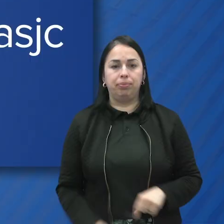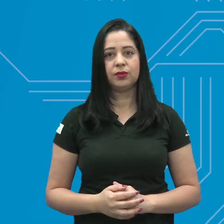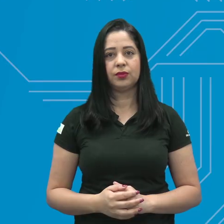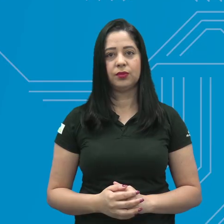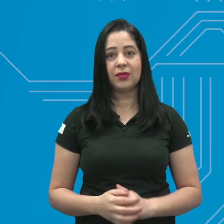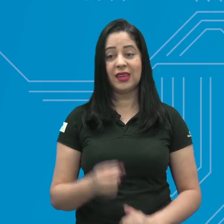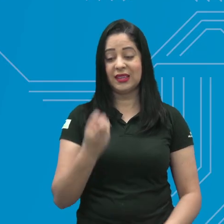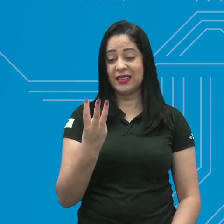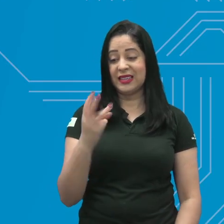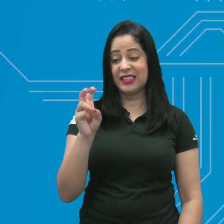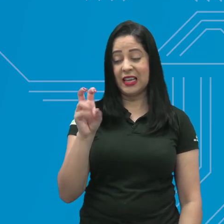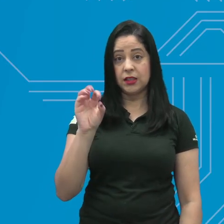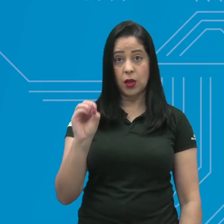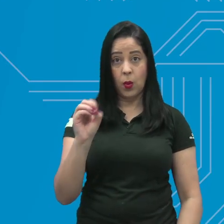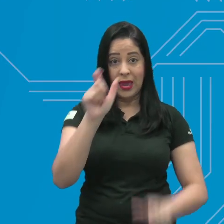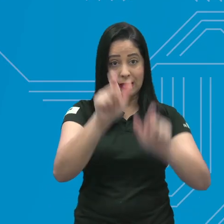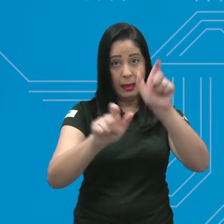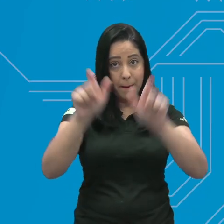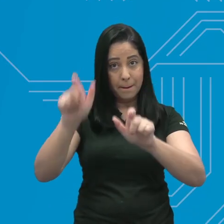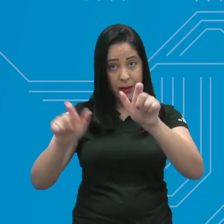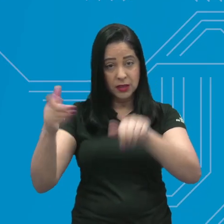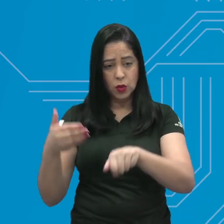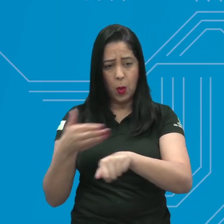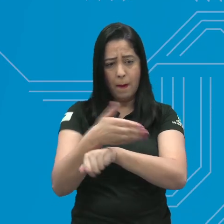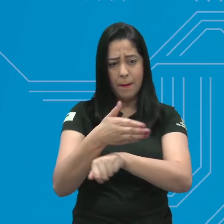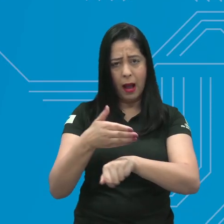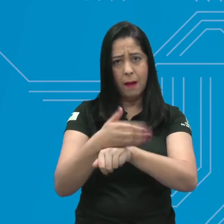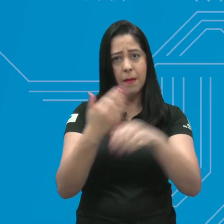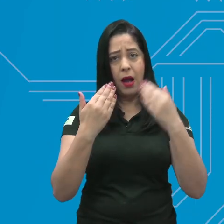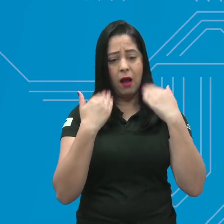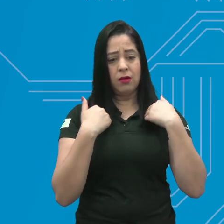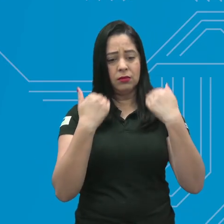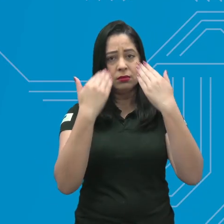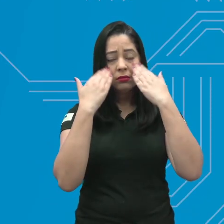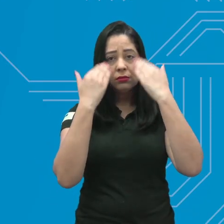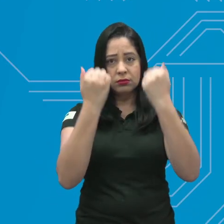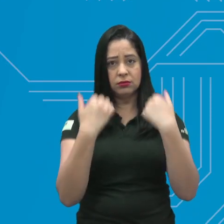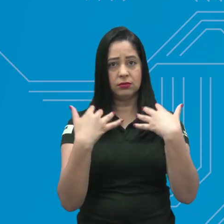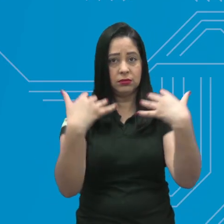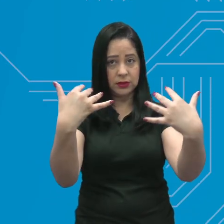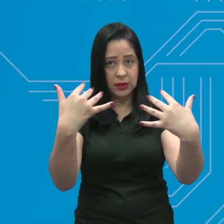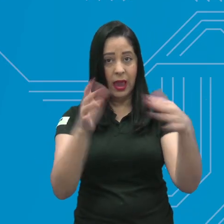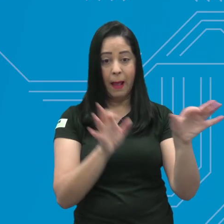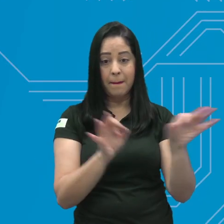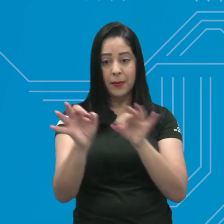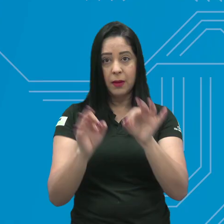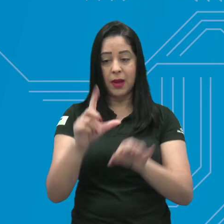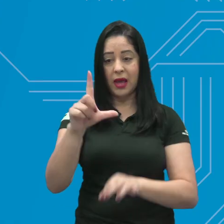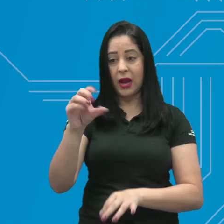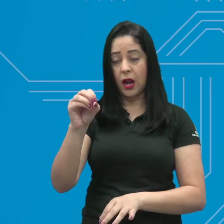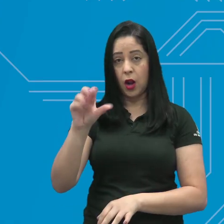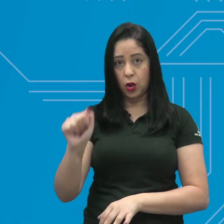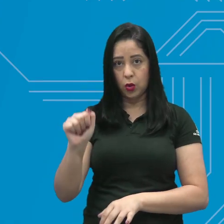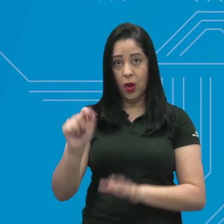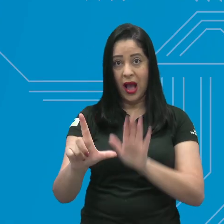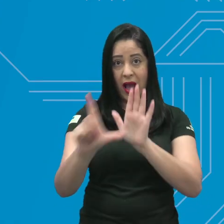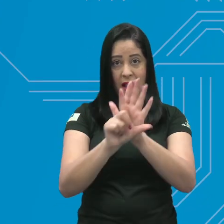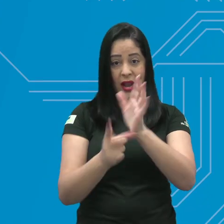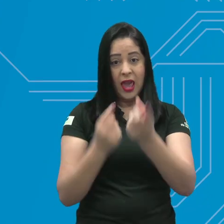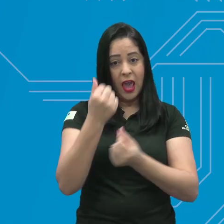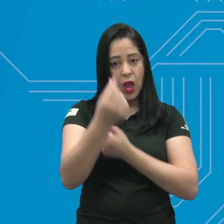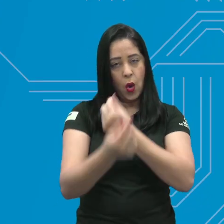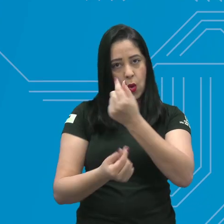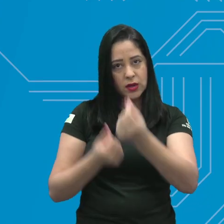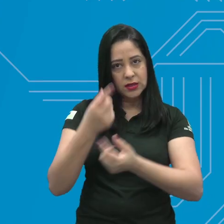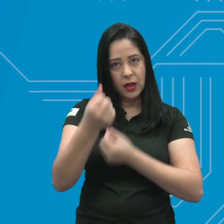YouTube. E mais de 350 pessoas participaram das audiências públicas realizadas para a elaboração da LOA,